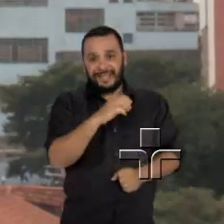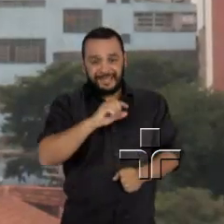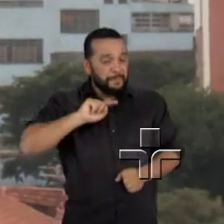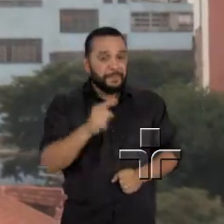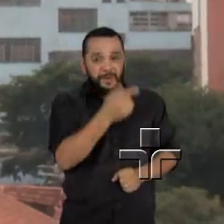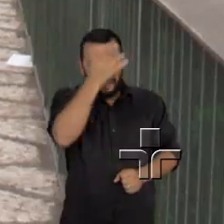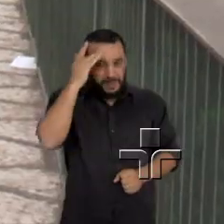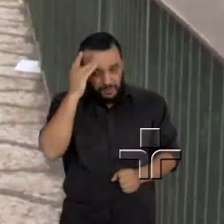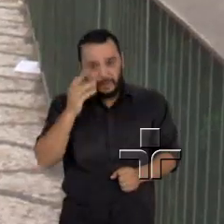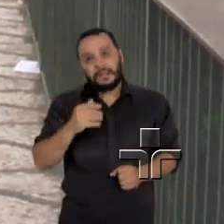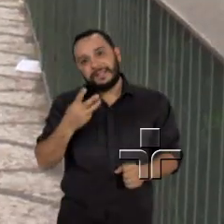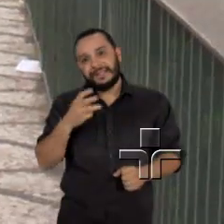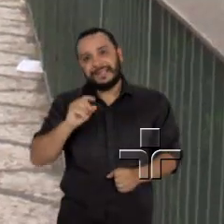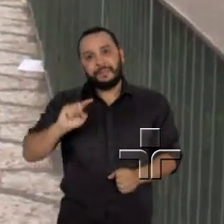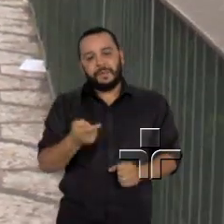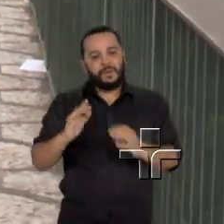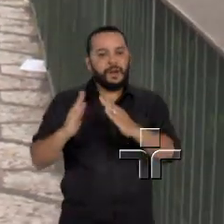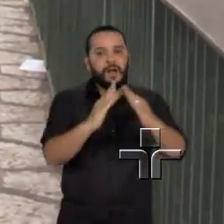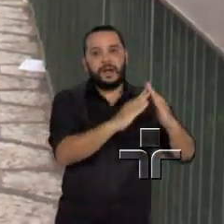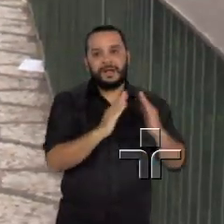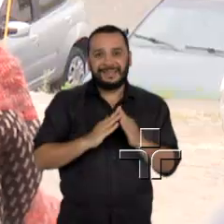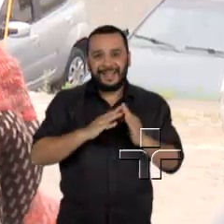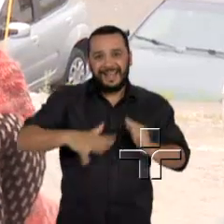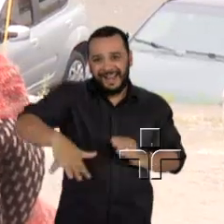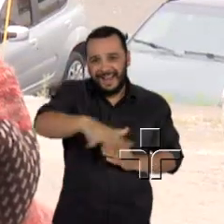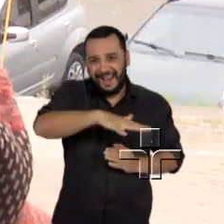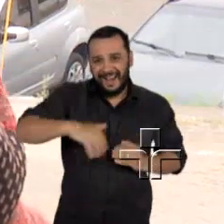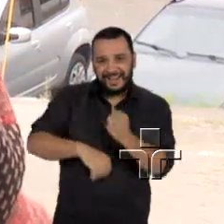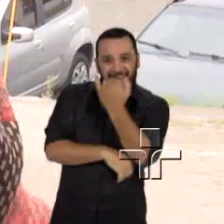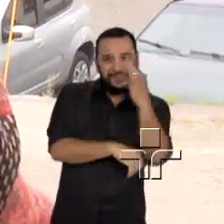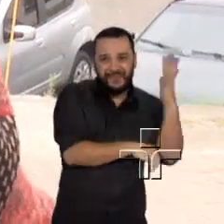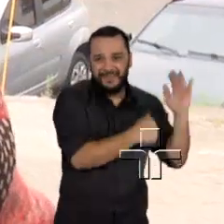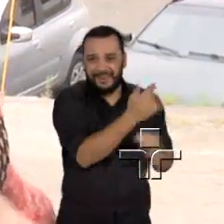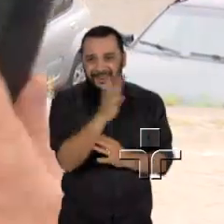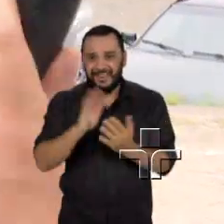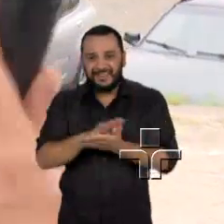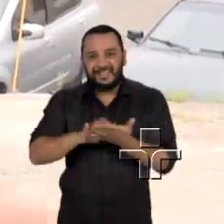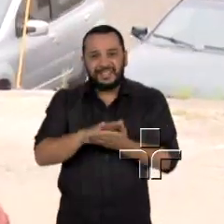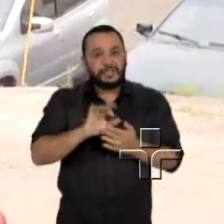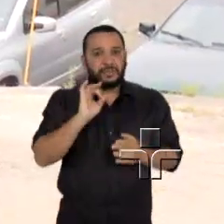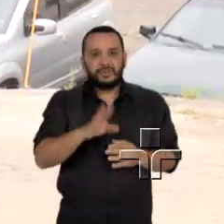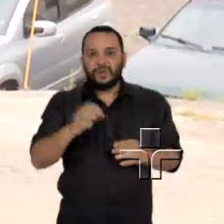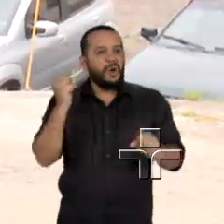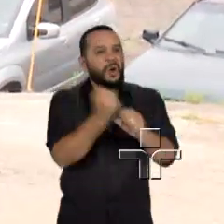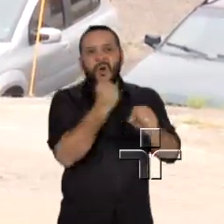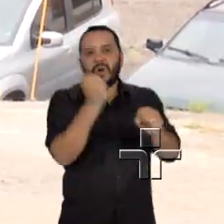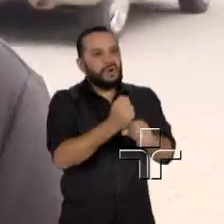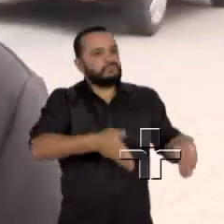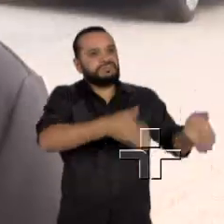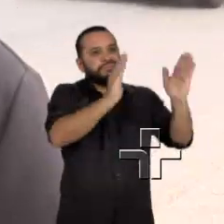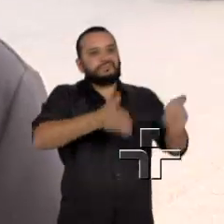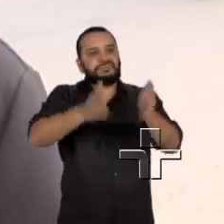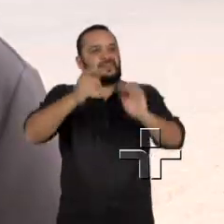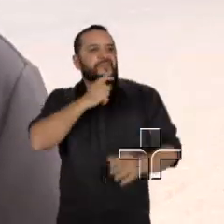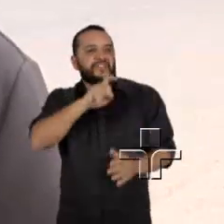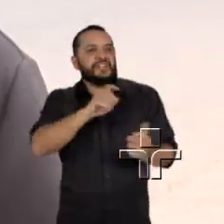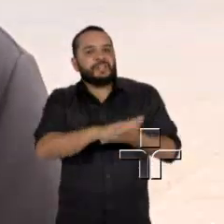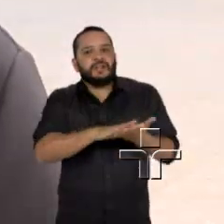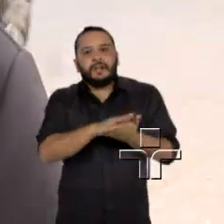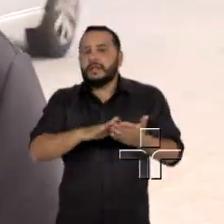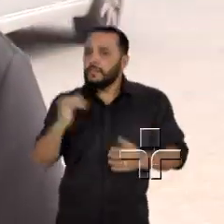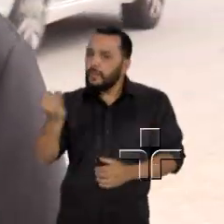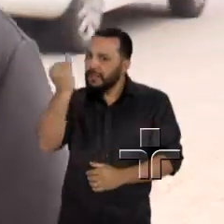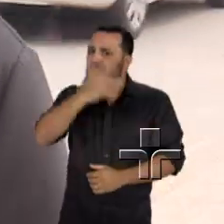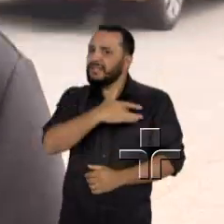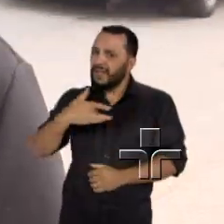casas. O que não se vê por aqui são áreas verdes. Mais cimento e concreto. Verde mesmo? Verde mesmo, nada. É importante para a nossa saúde,